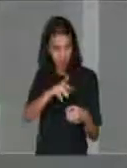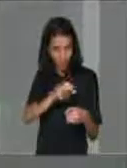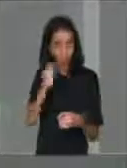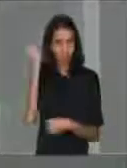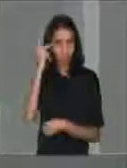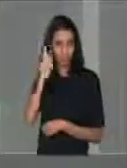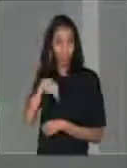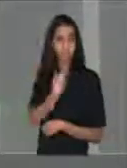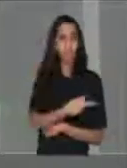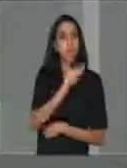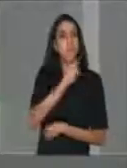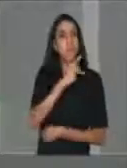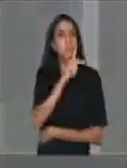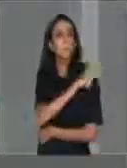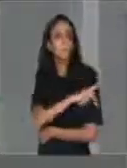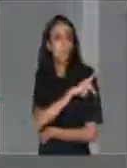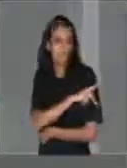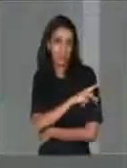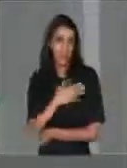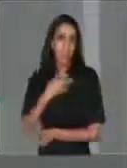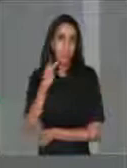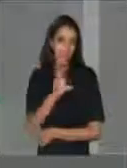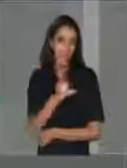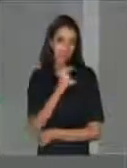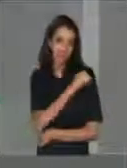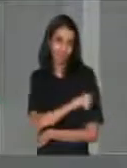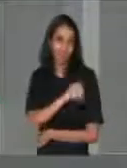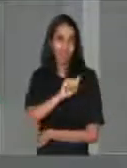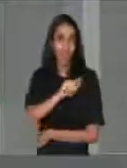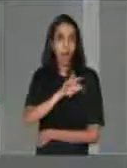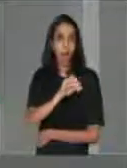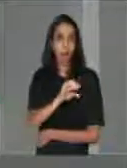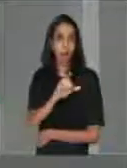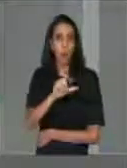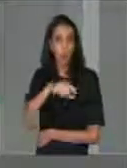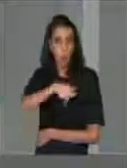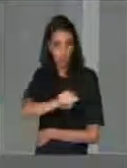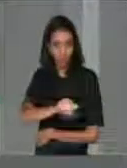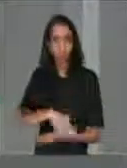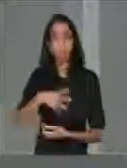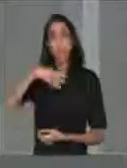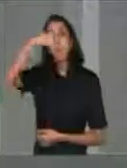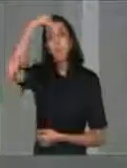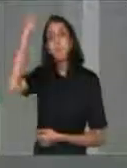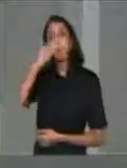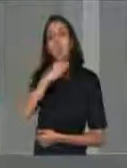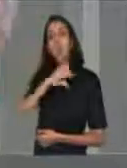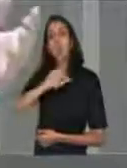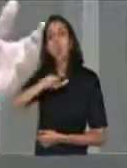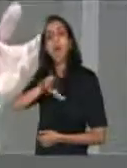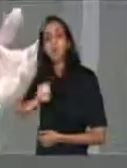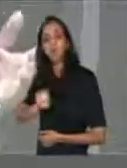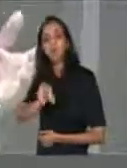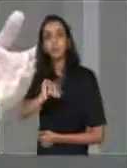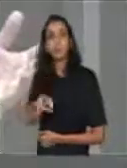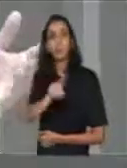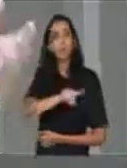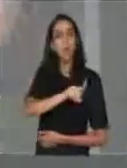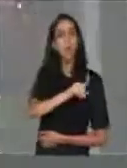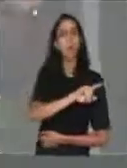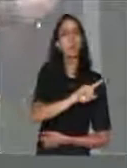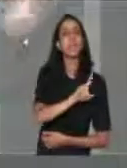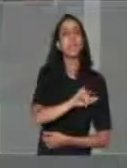um piauiense de Alto Longá. Meu padrinho foi Cláudio Pacheco, irmão de